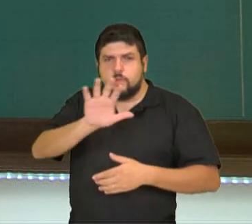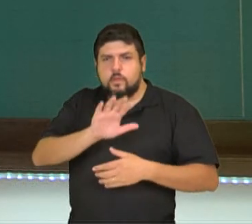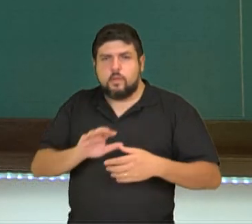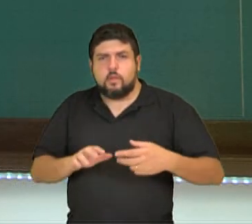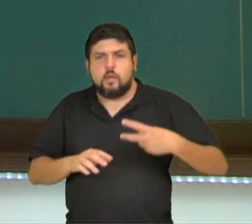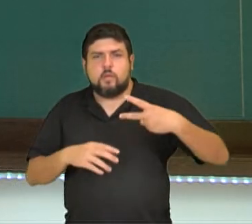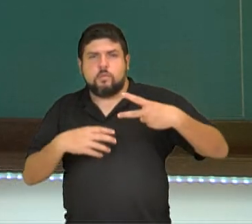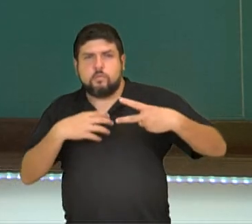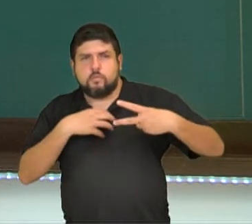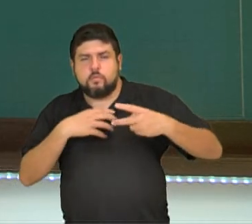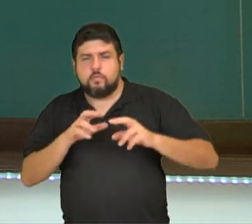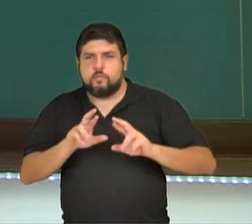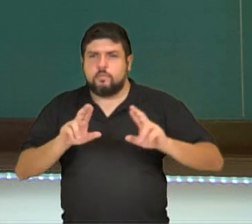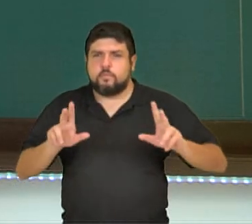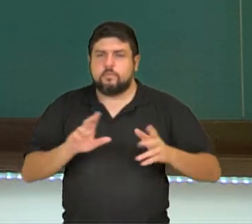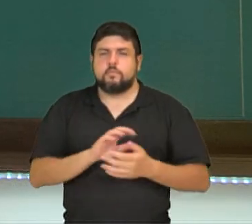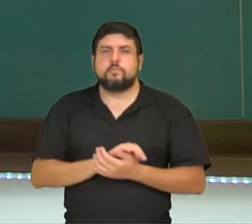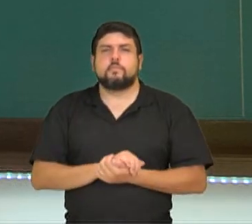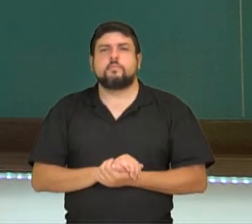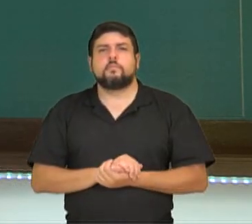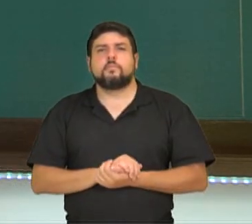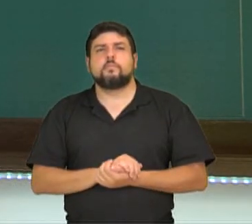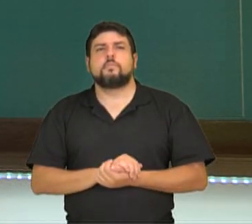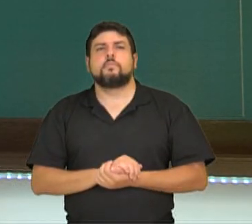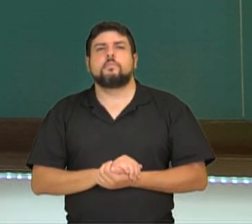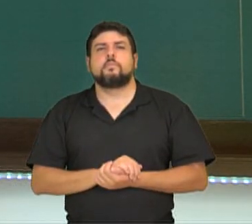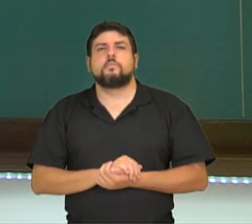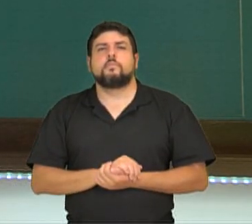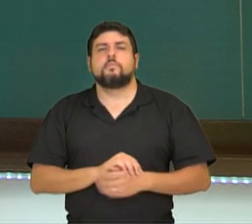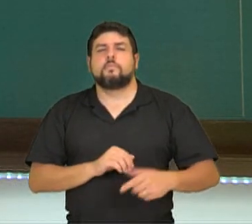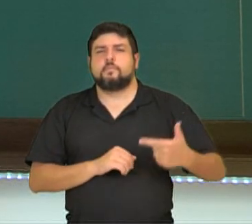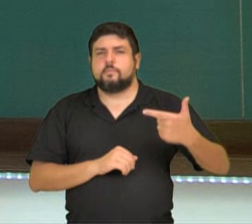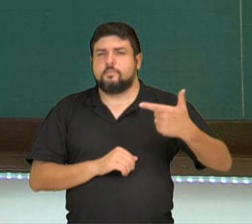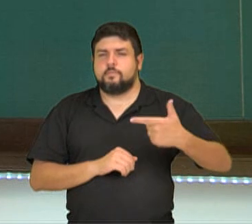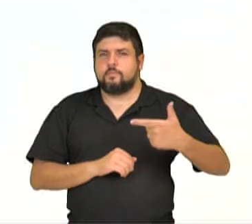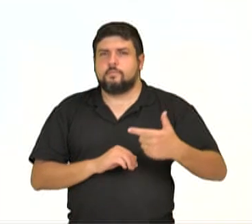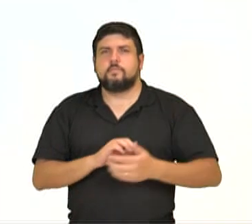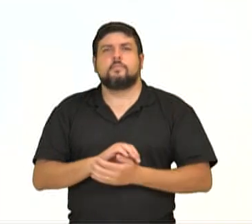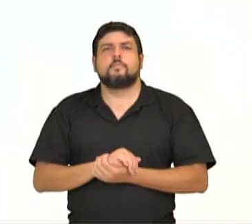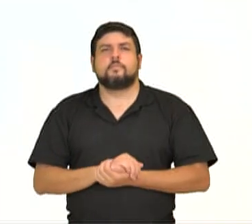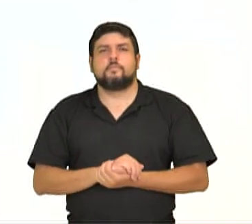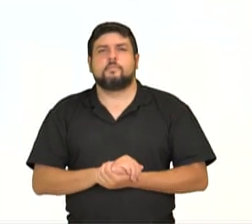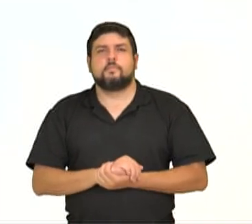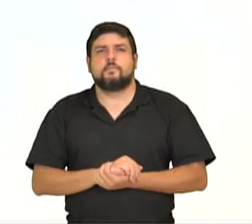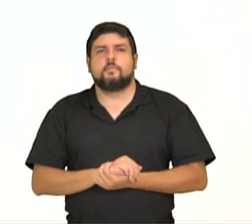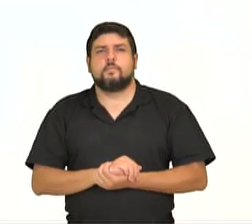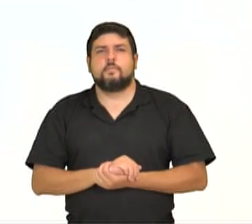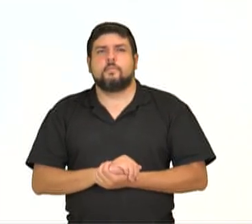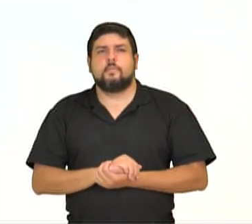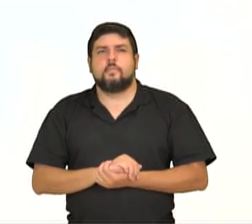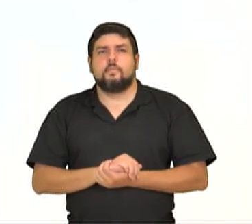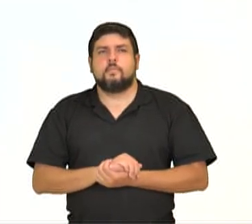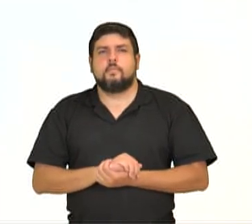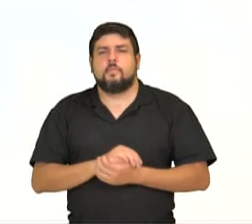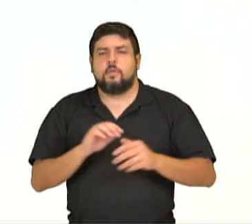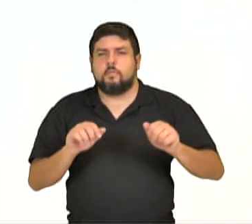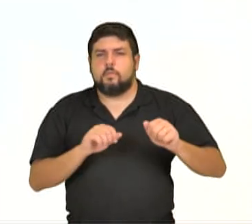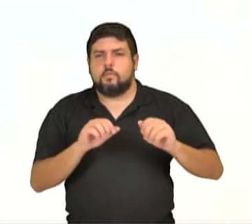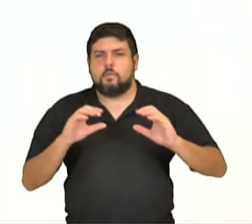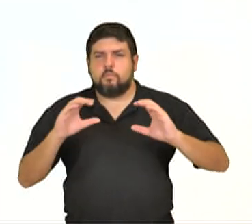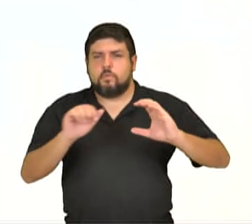formas diferentes, ok? 2 para você. Aplique a propriedade